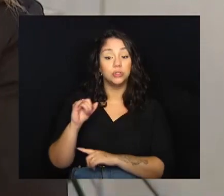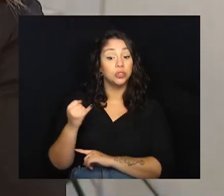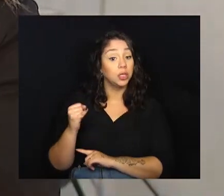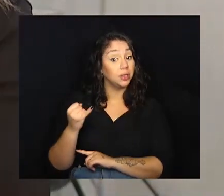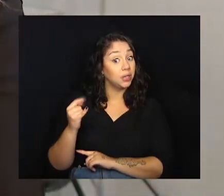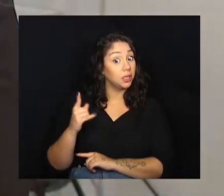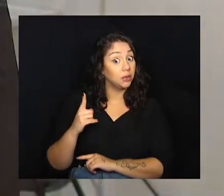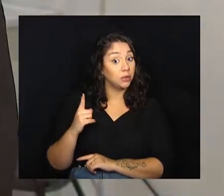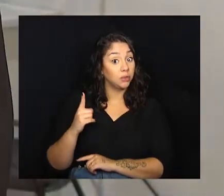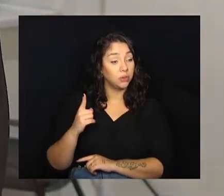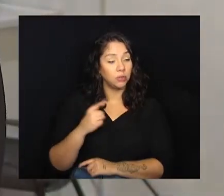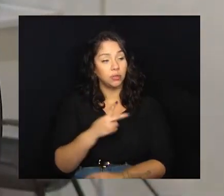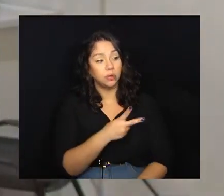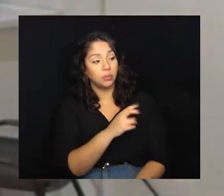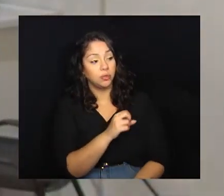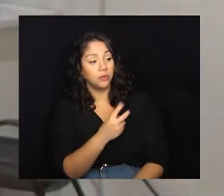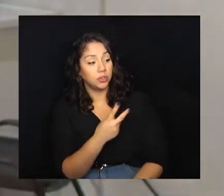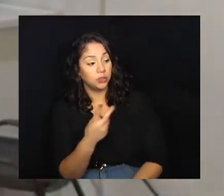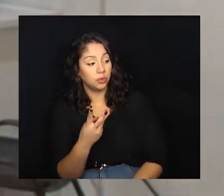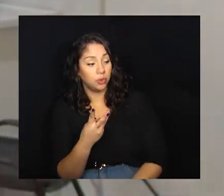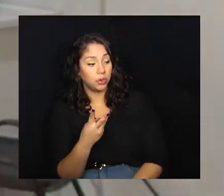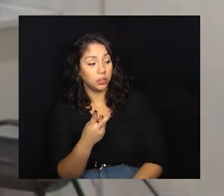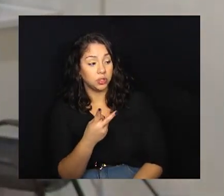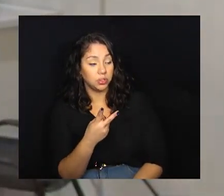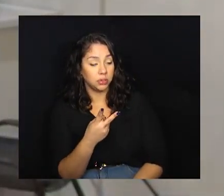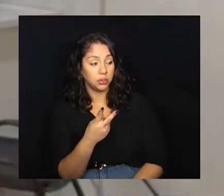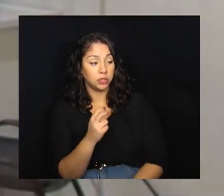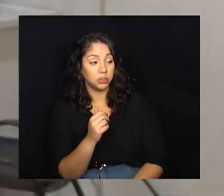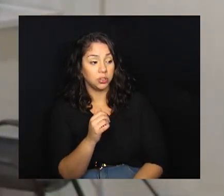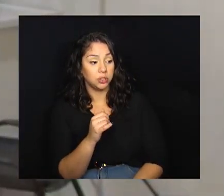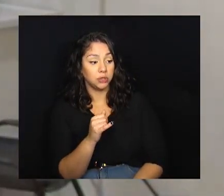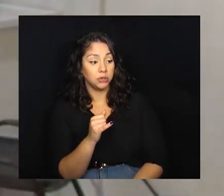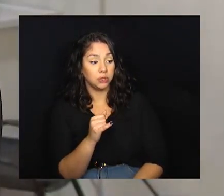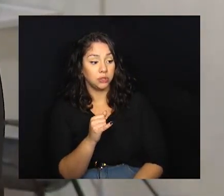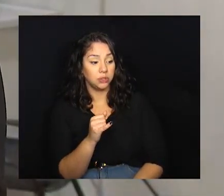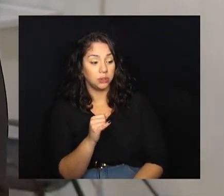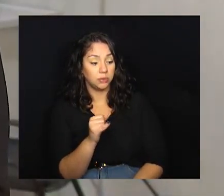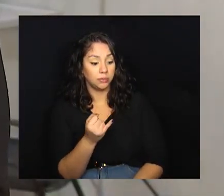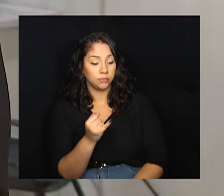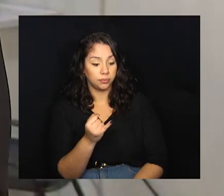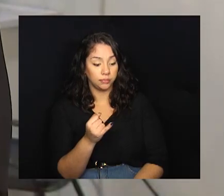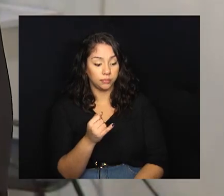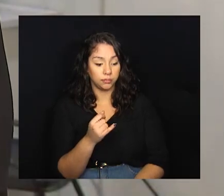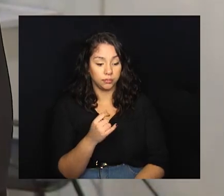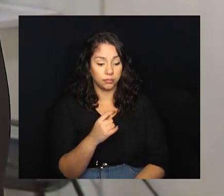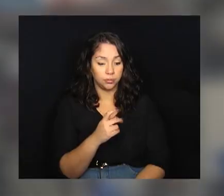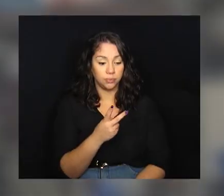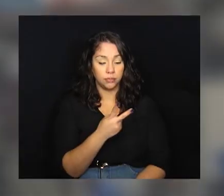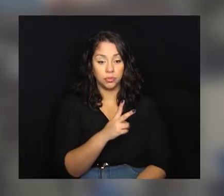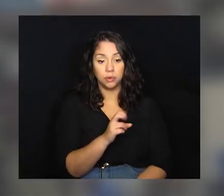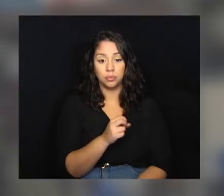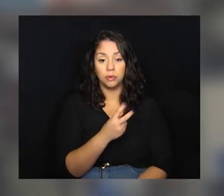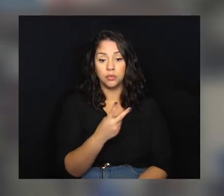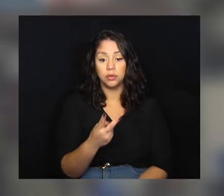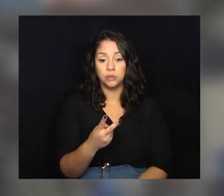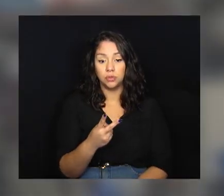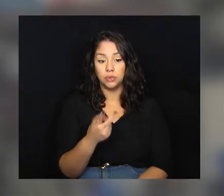grande de Janeiro por exemplo 1.463 em 2022